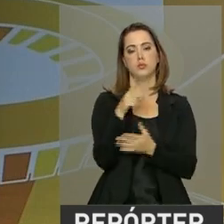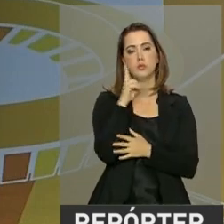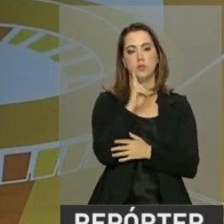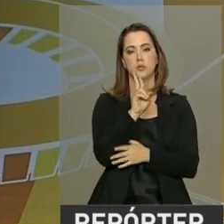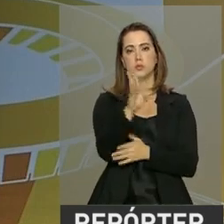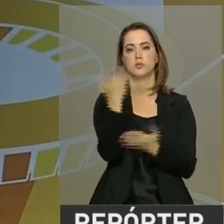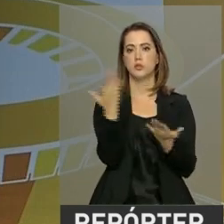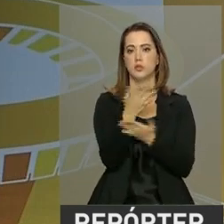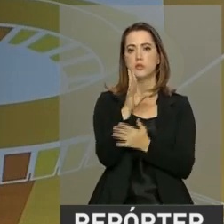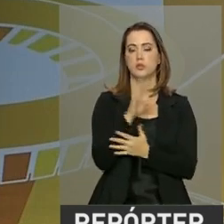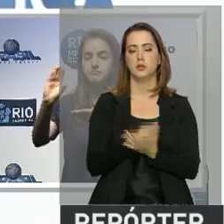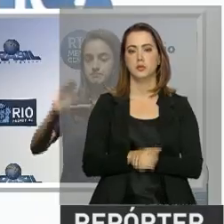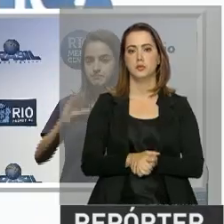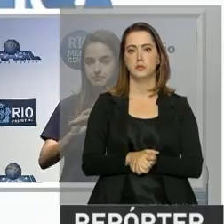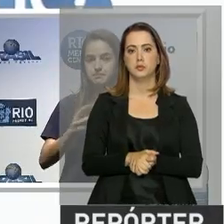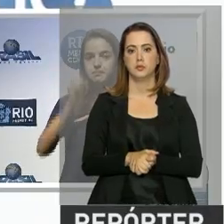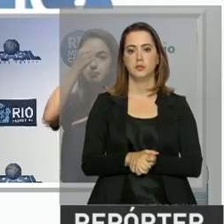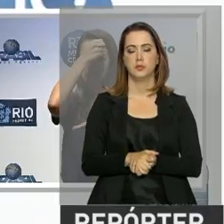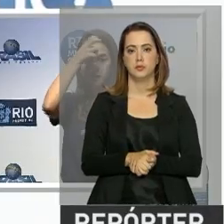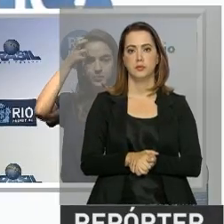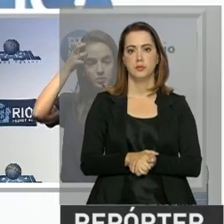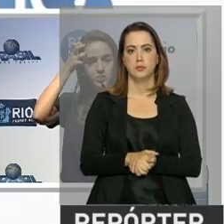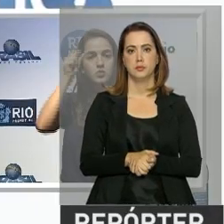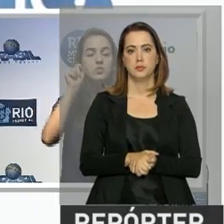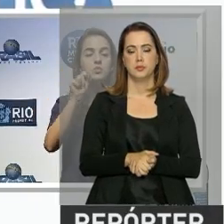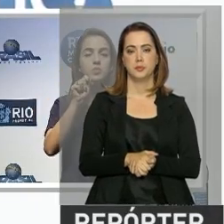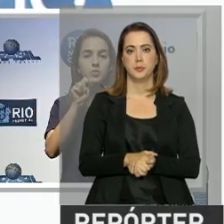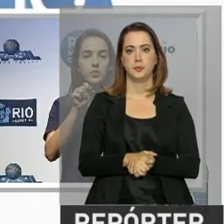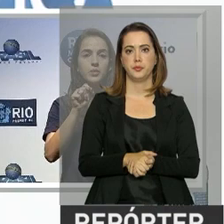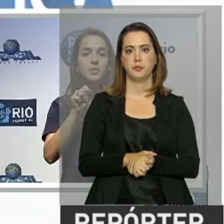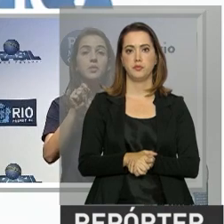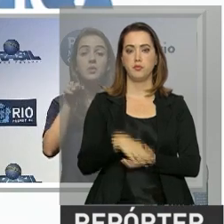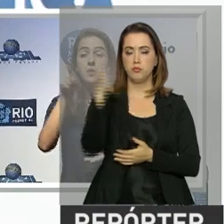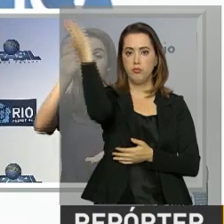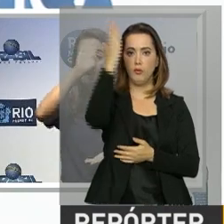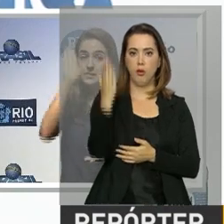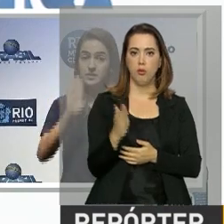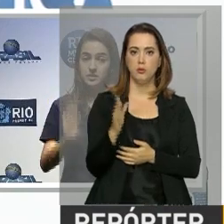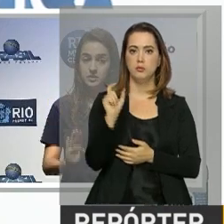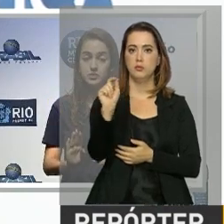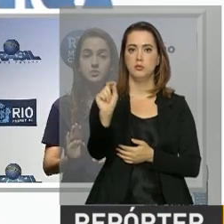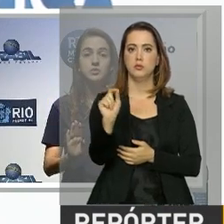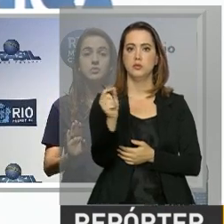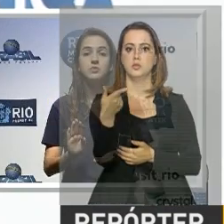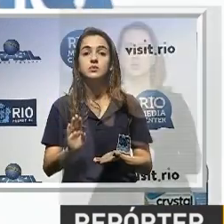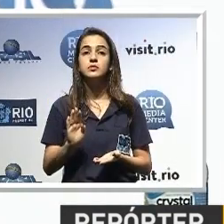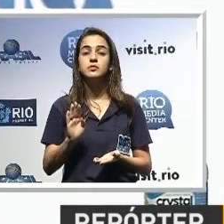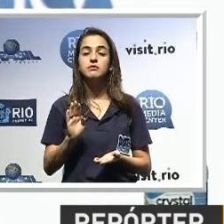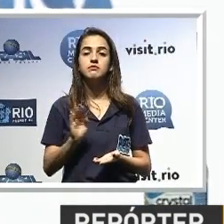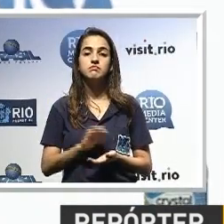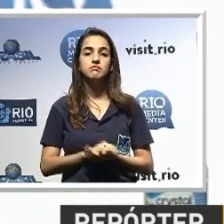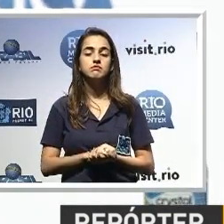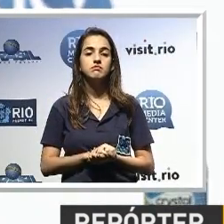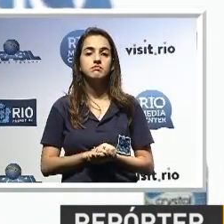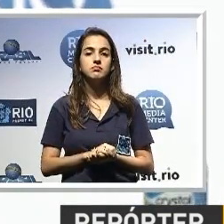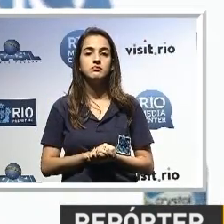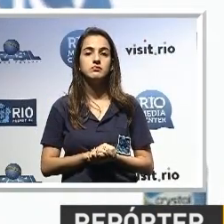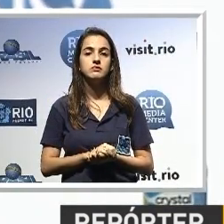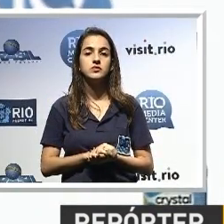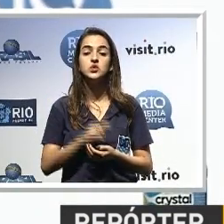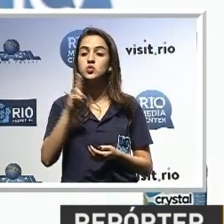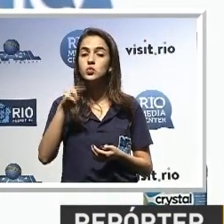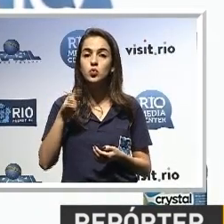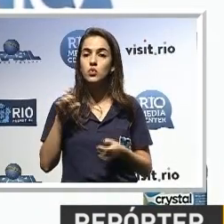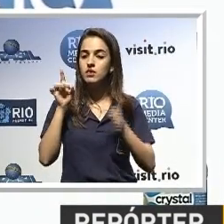ouvir o que ele disse o o Brasil não deixaria jamais